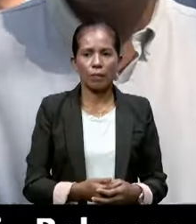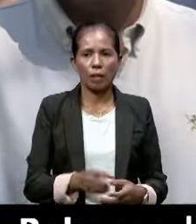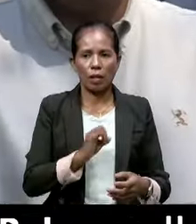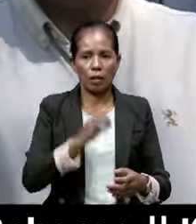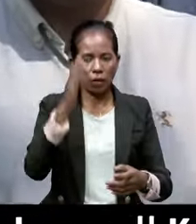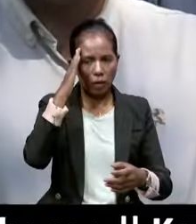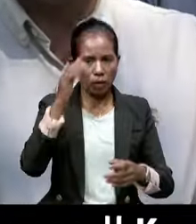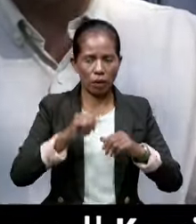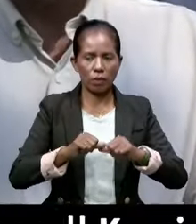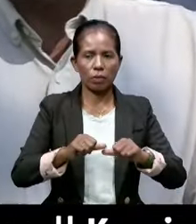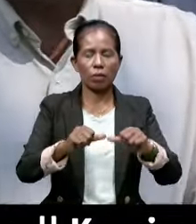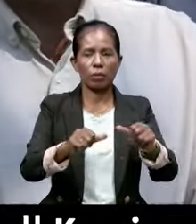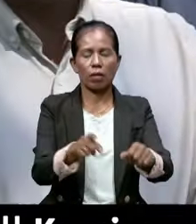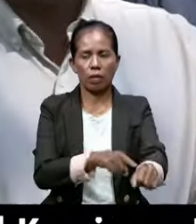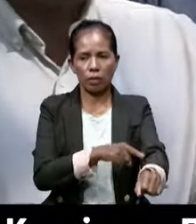e